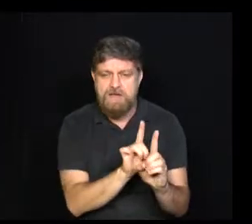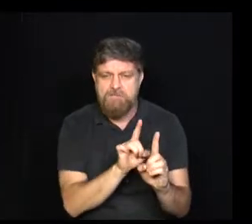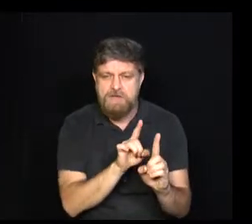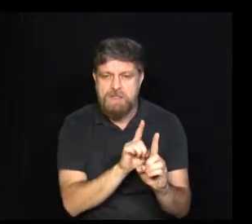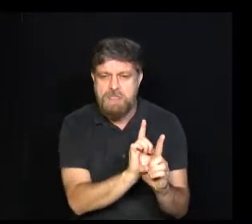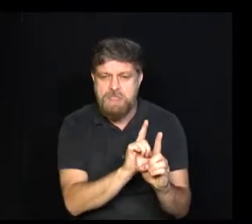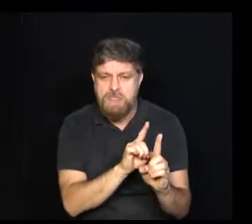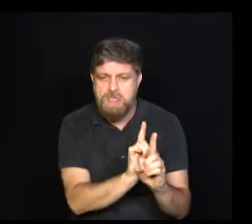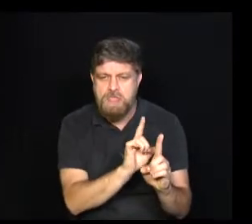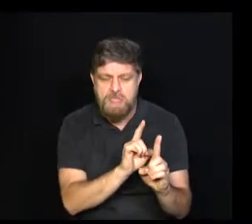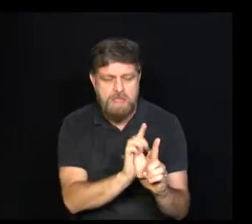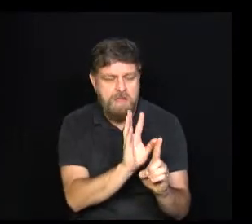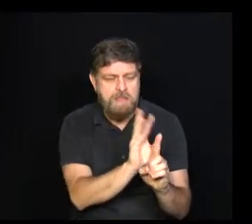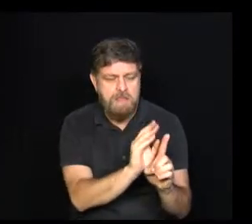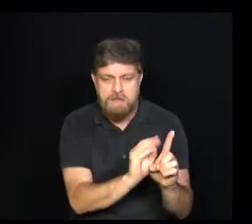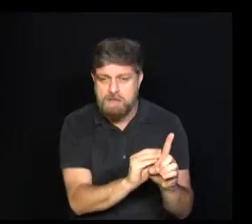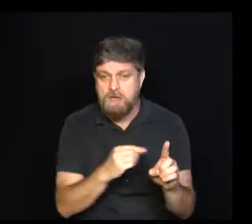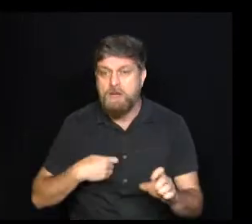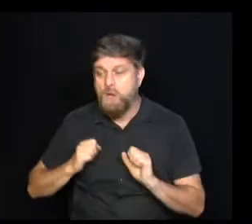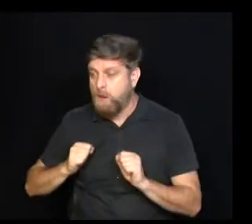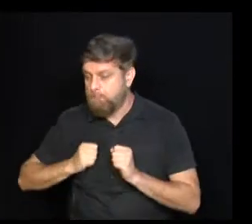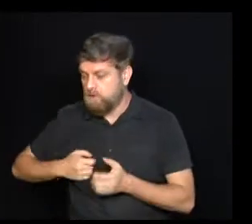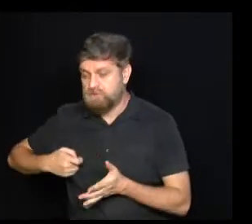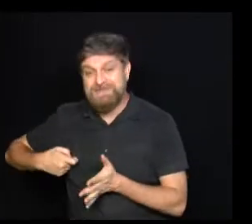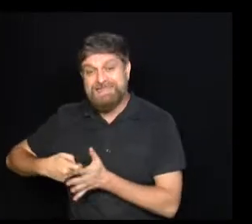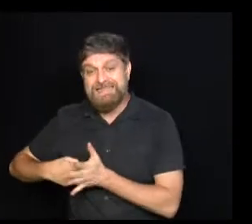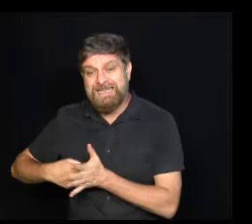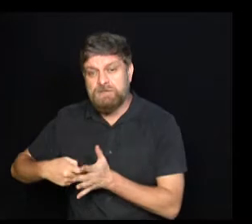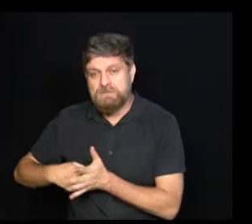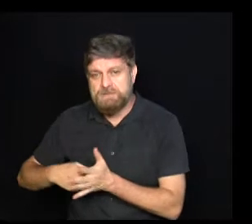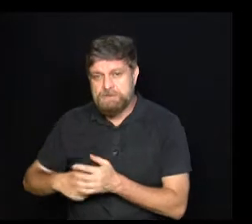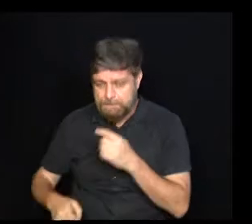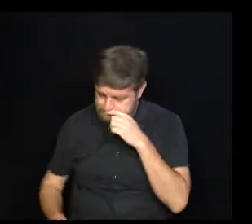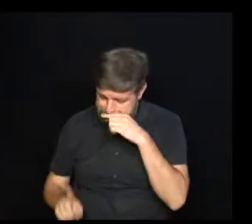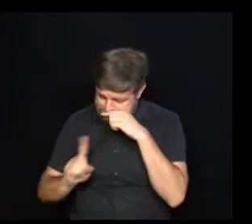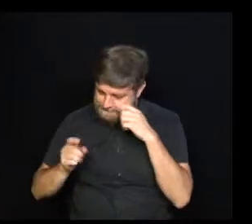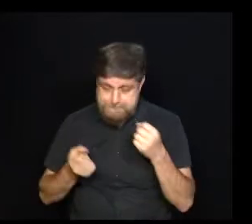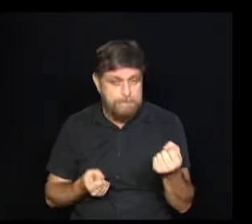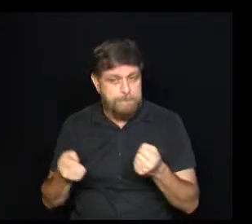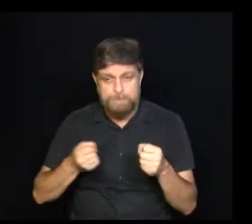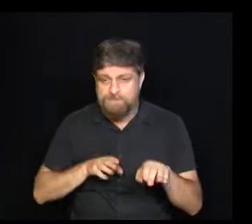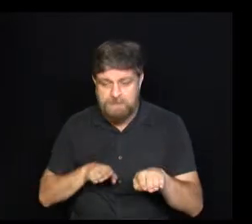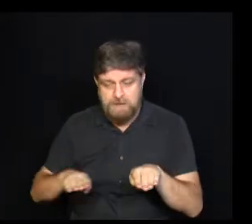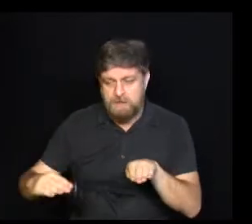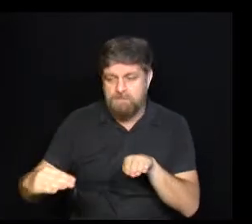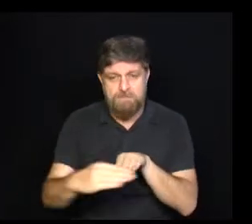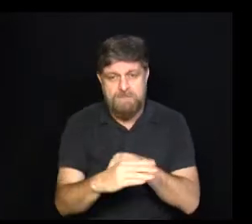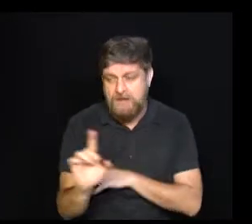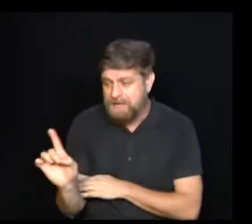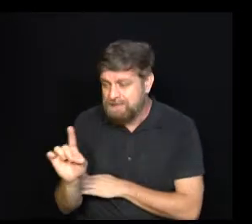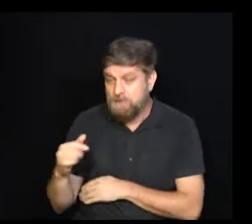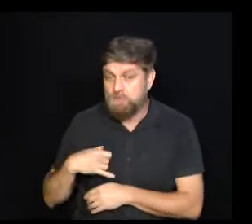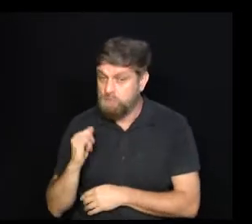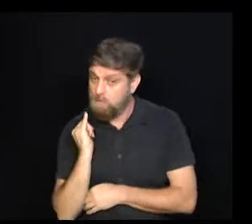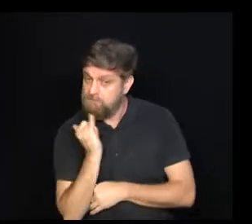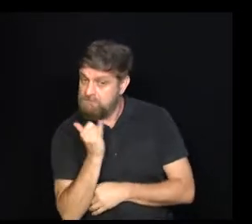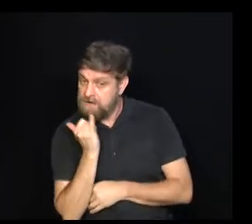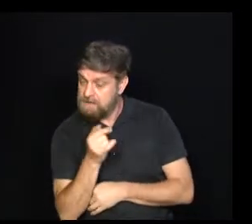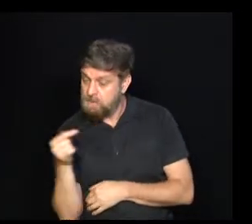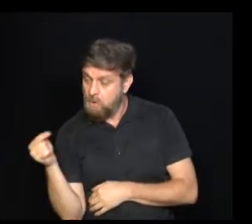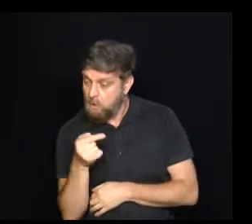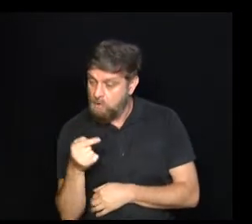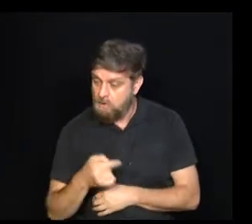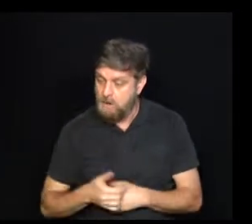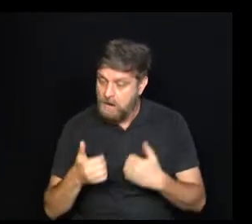posso denunciar através desse botão. Não vai chegar uma viatura, porque eu não estou acionando uma viatura, eu só estou dizendo, olha, nessa